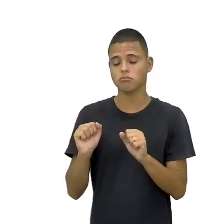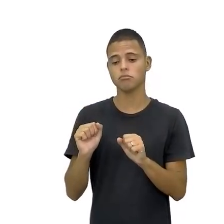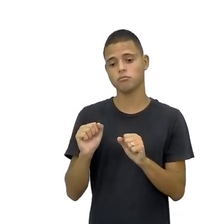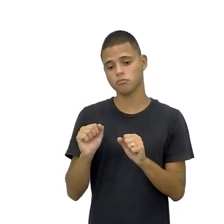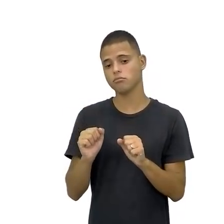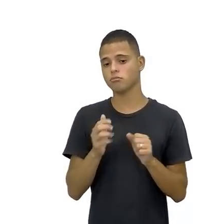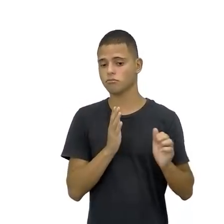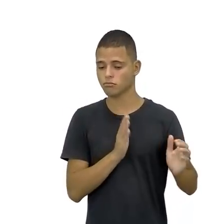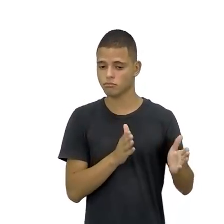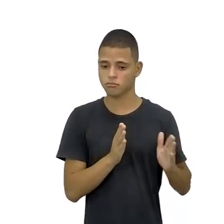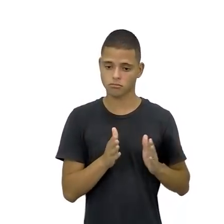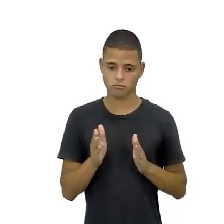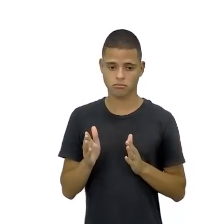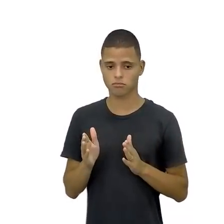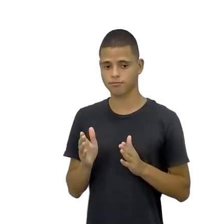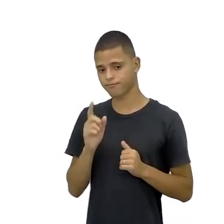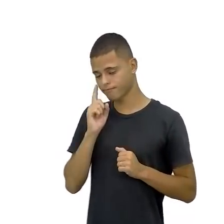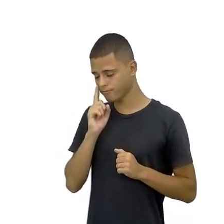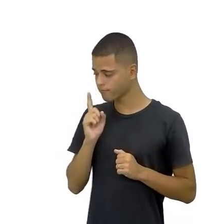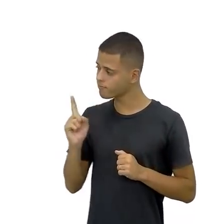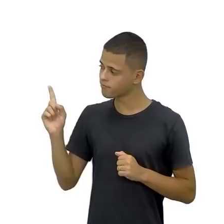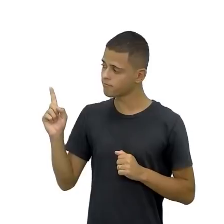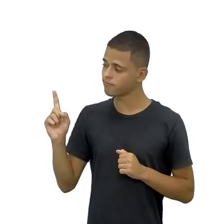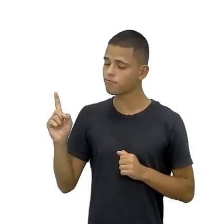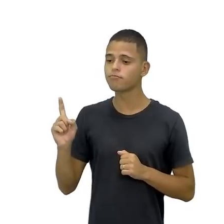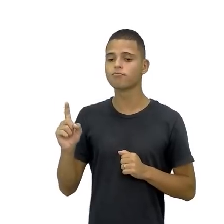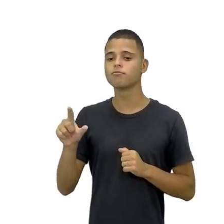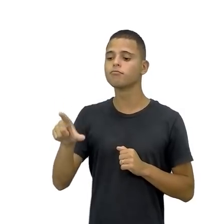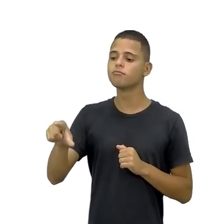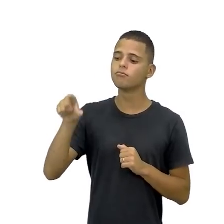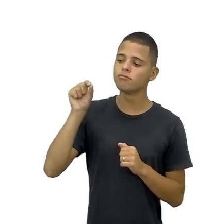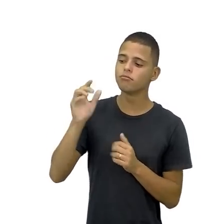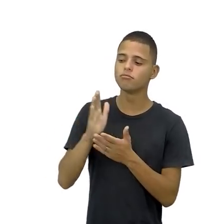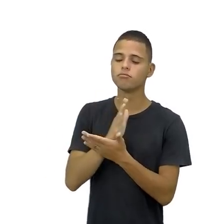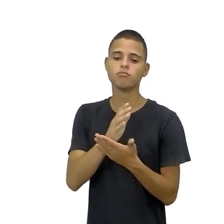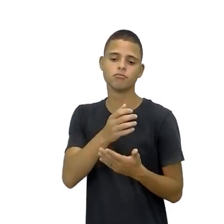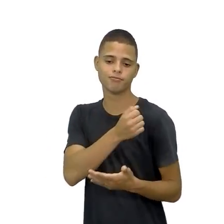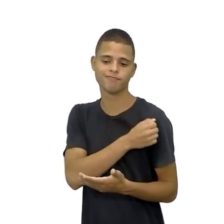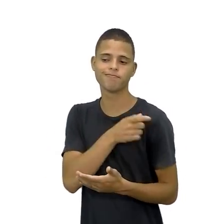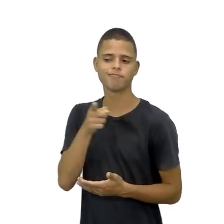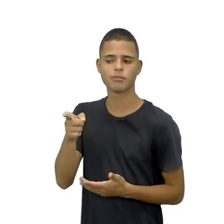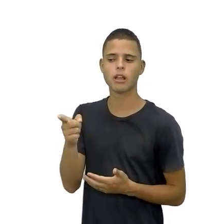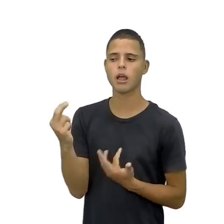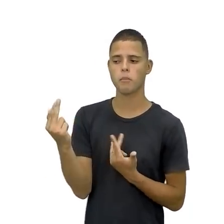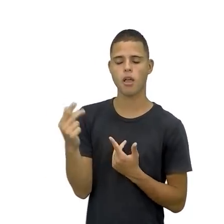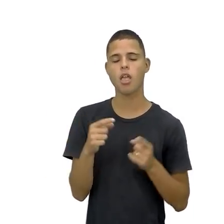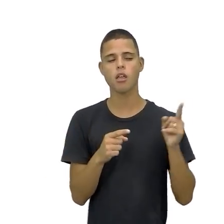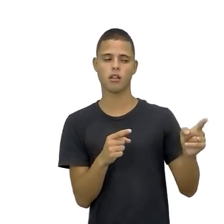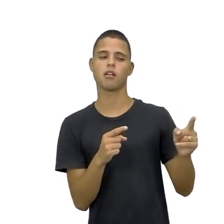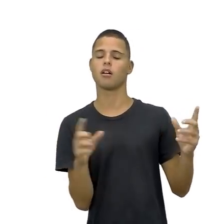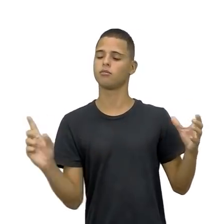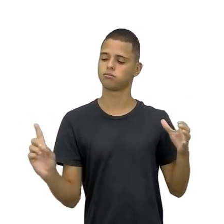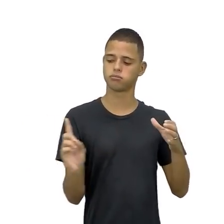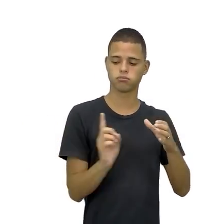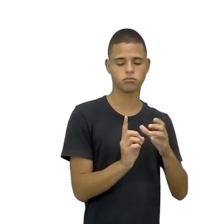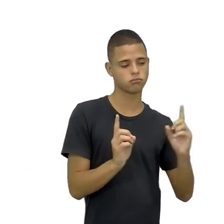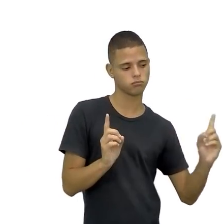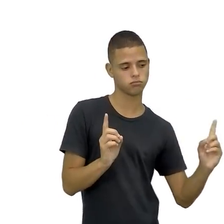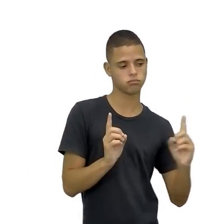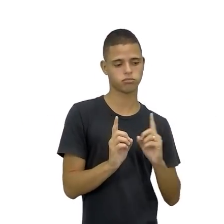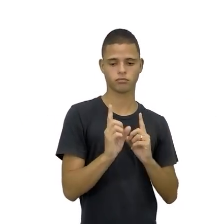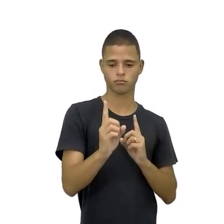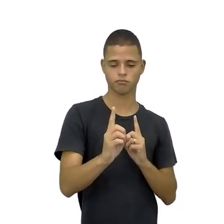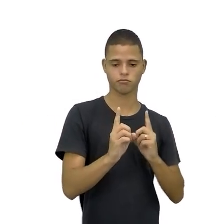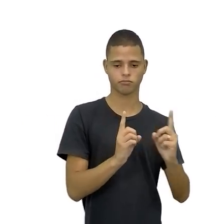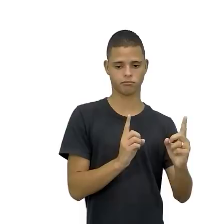ser organizados, né, reagrupando estudantes com necessidades de aprendizagens semelhantes. Então, o que é esse